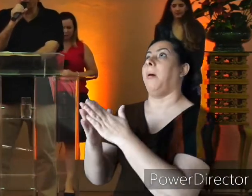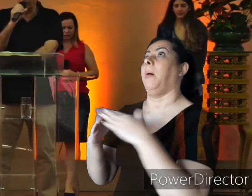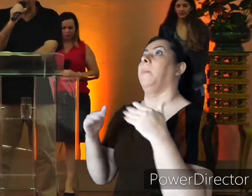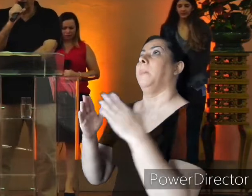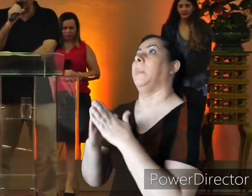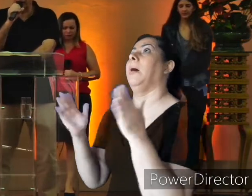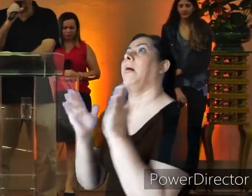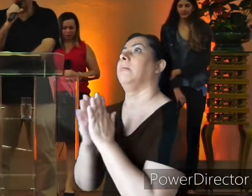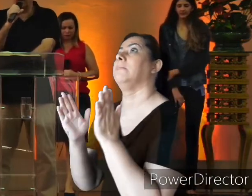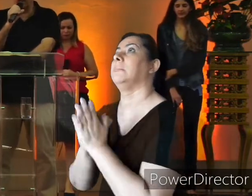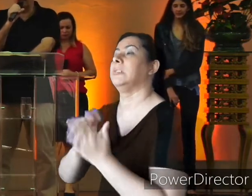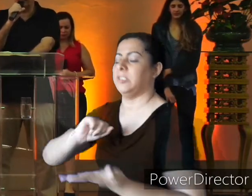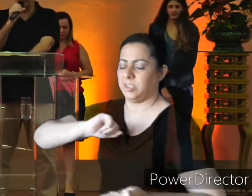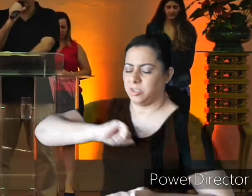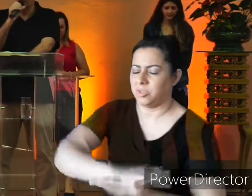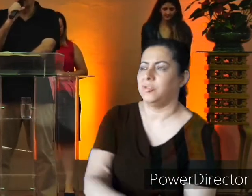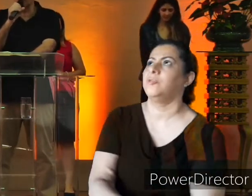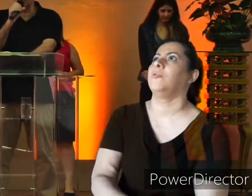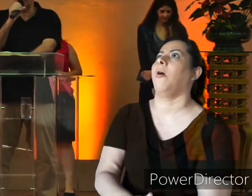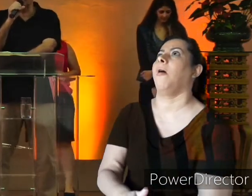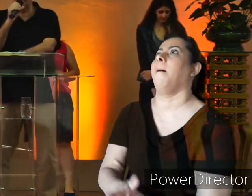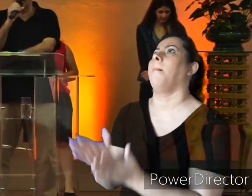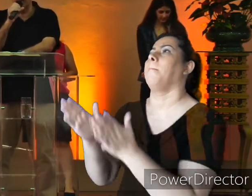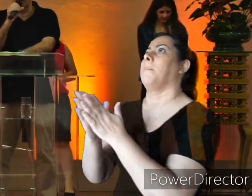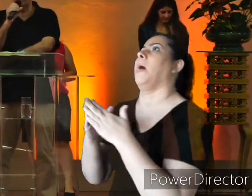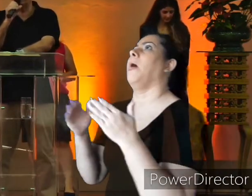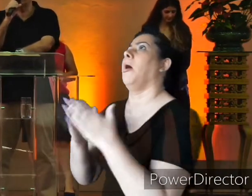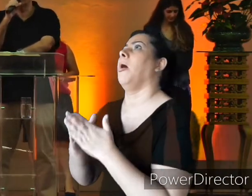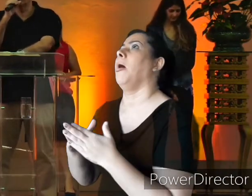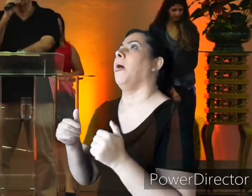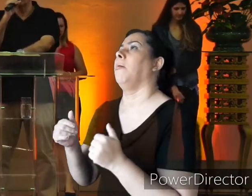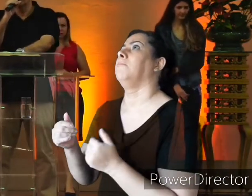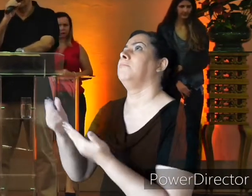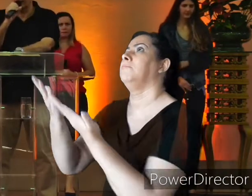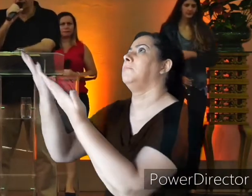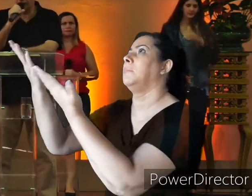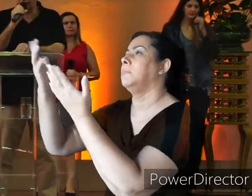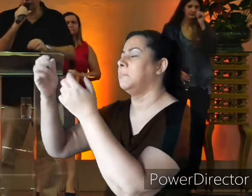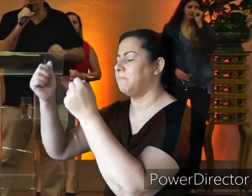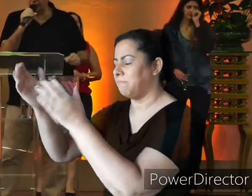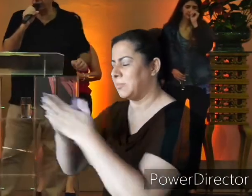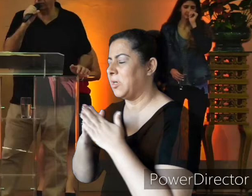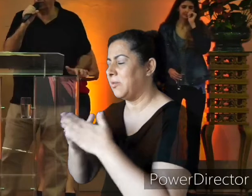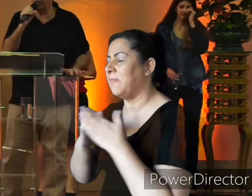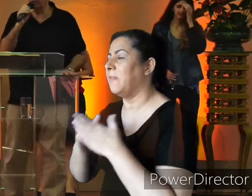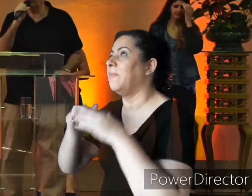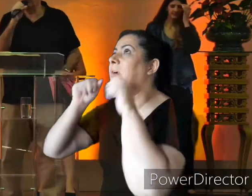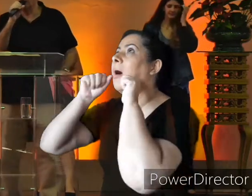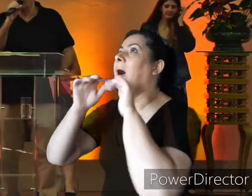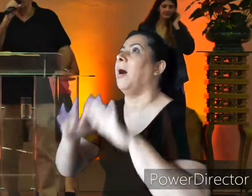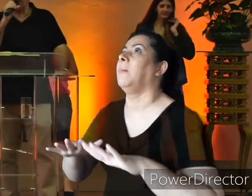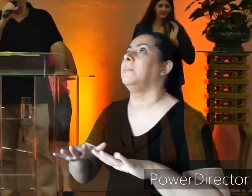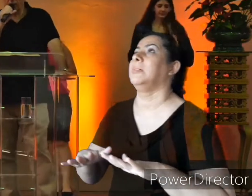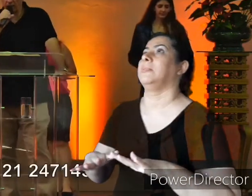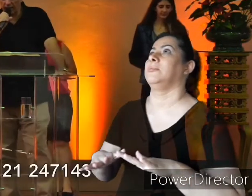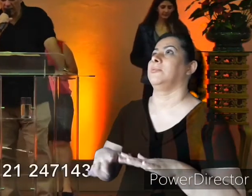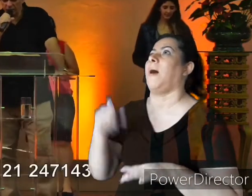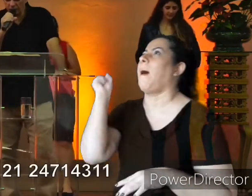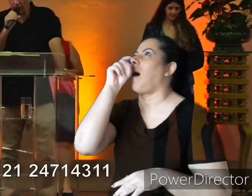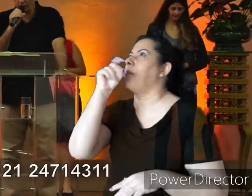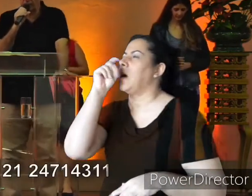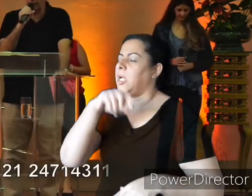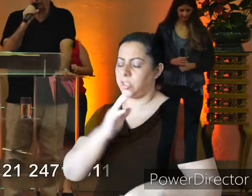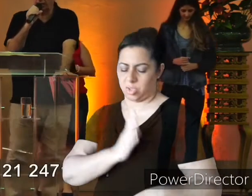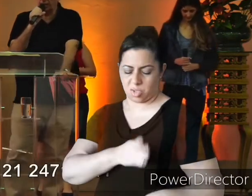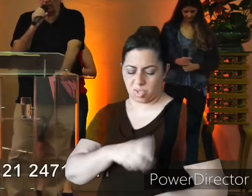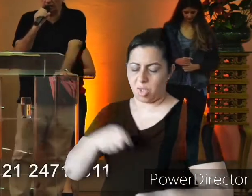que possam decidir nesta manhã voltarem para ti. Aqueles que estão nos assistindo, que ainda não entregaram